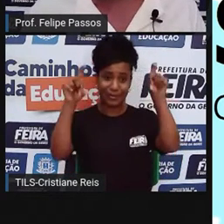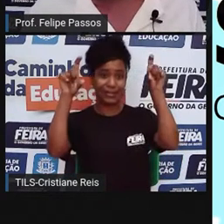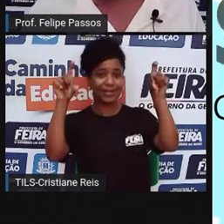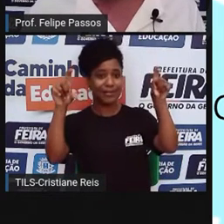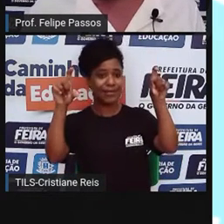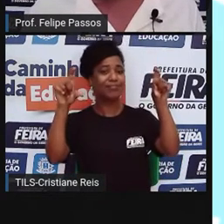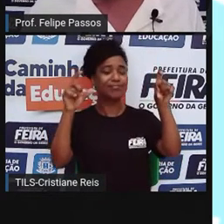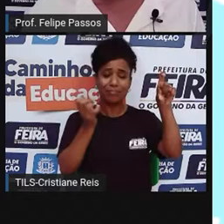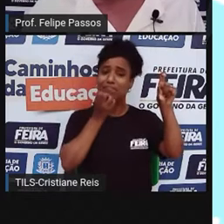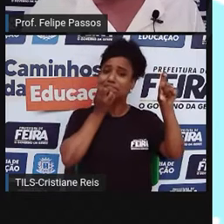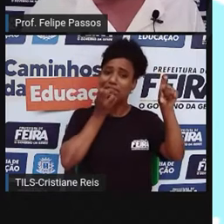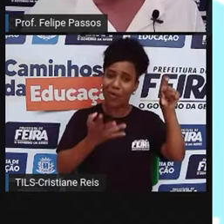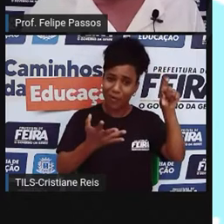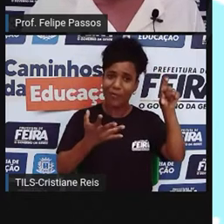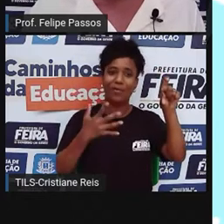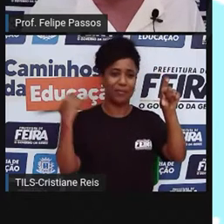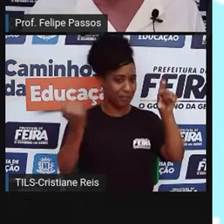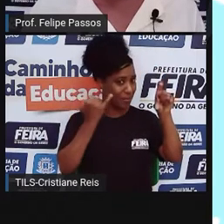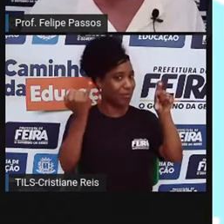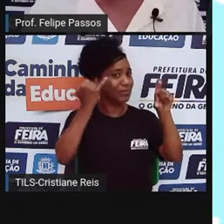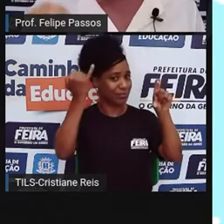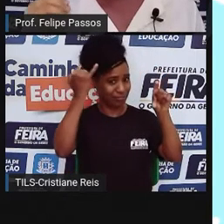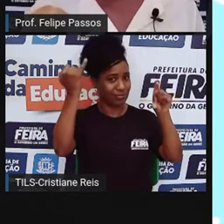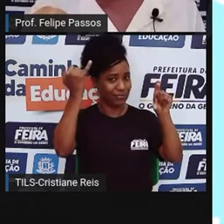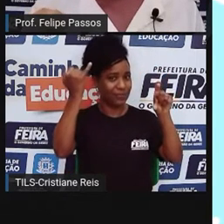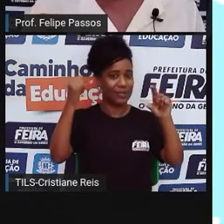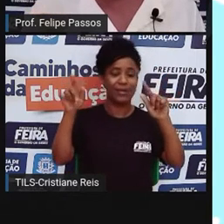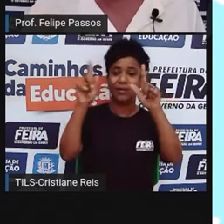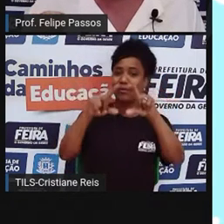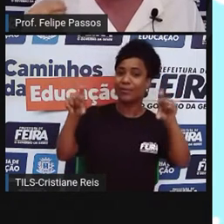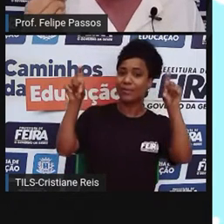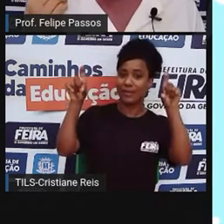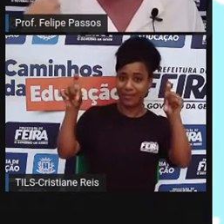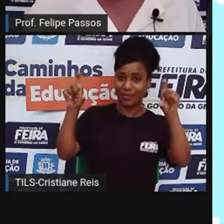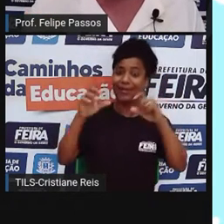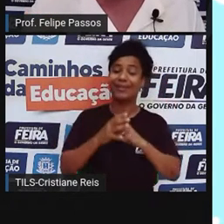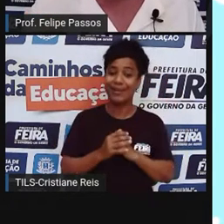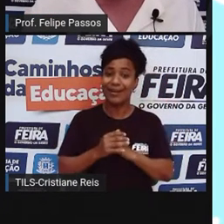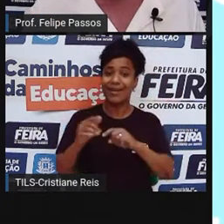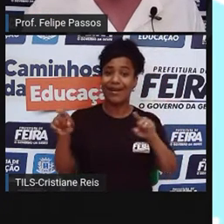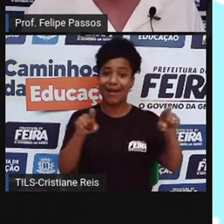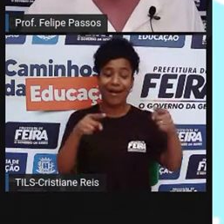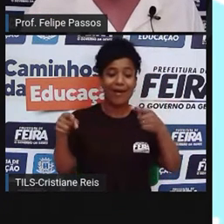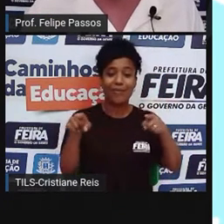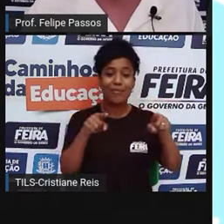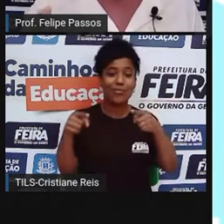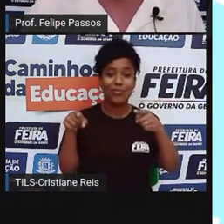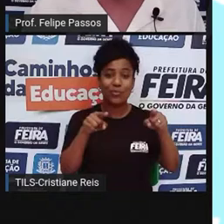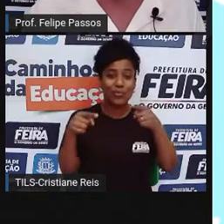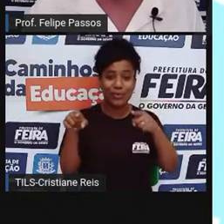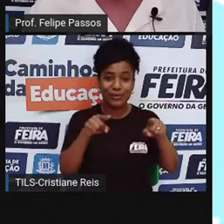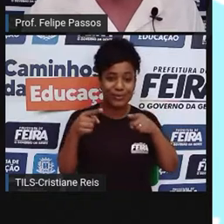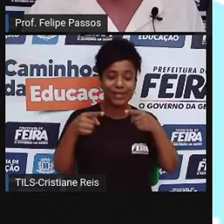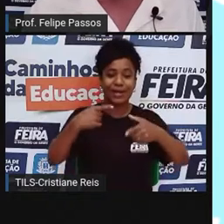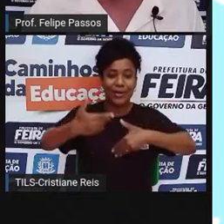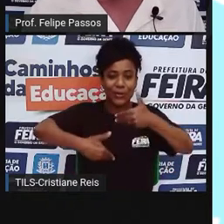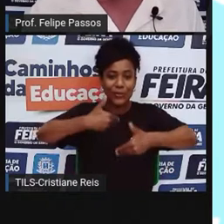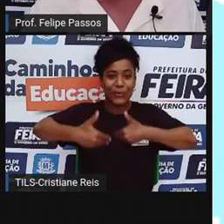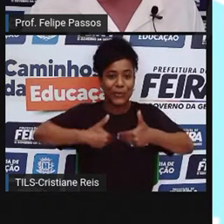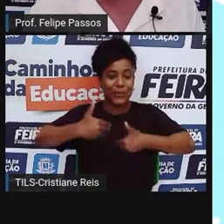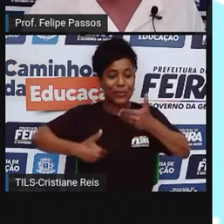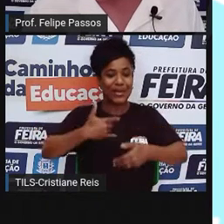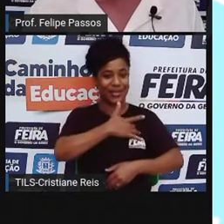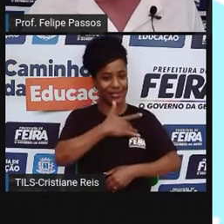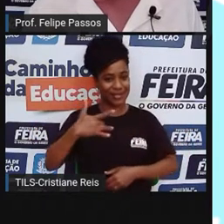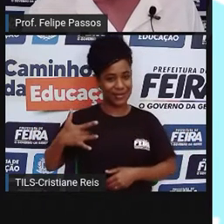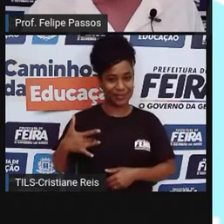caso de hoje. A gente vai falar sobre musicoterapia, sobre como a música ela é um instrumento de cura